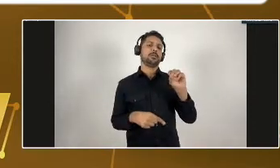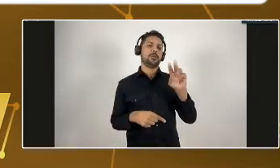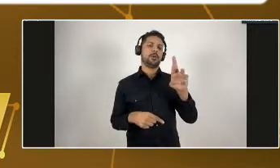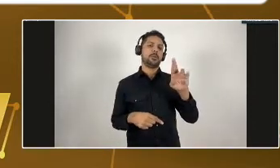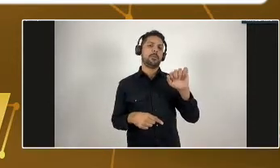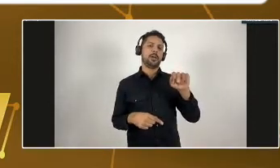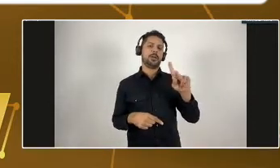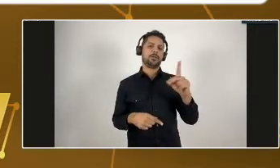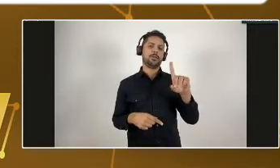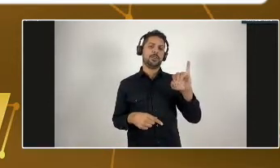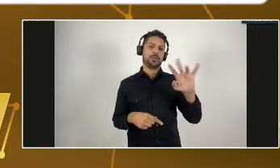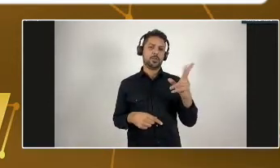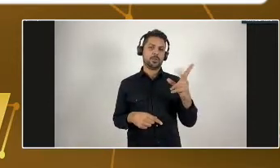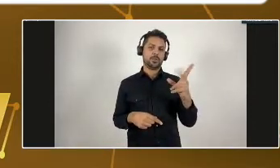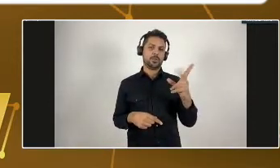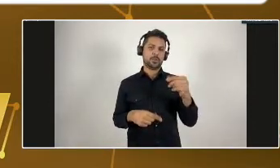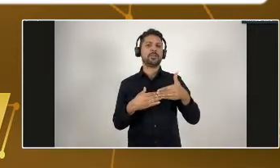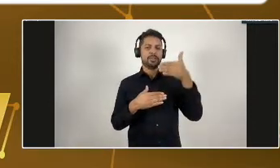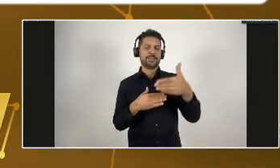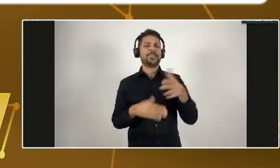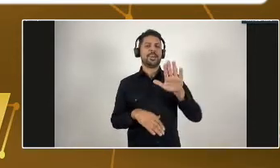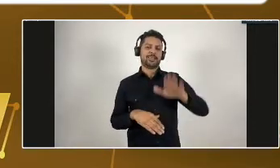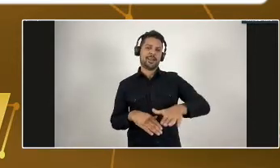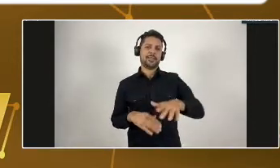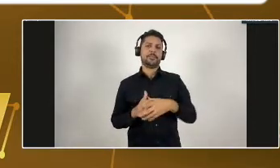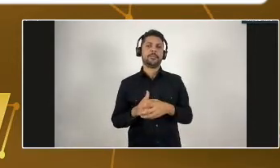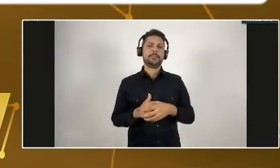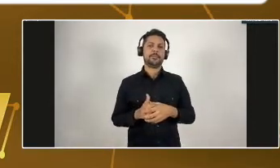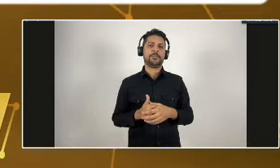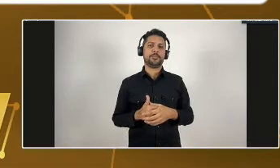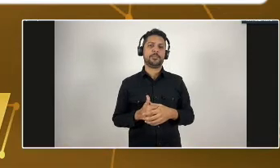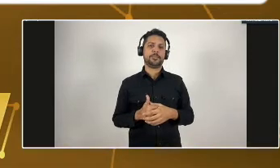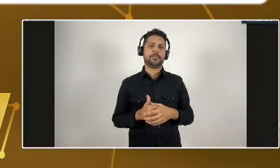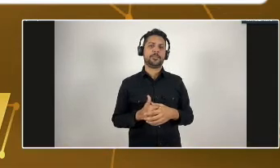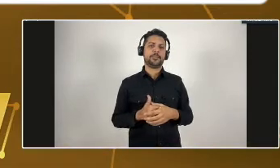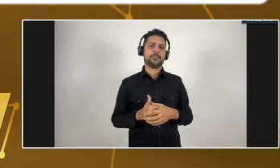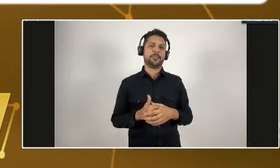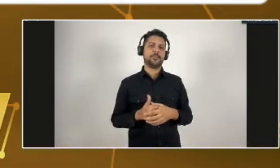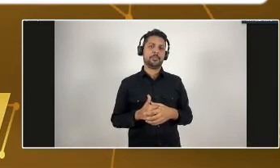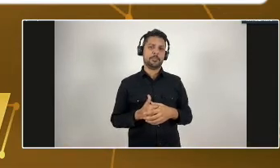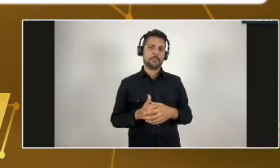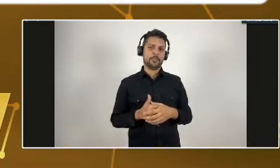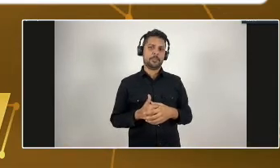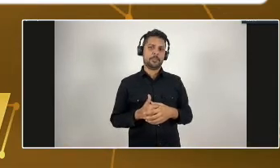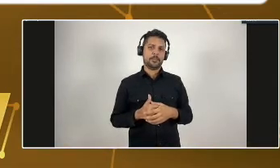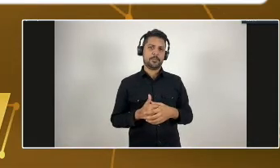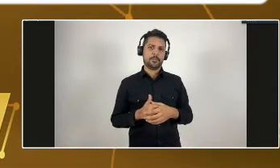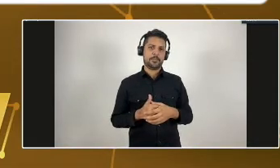acessar aqui o nosso portal, eu já acessei aqui mais cedo,